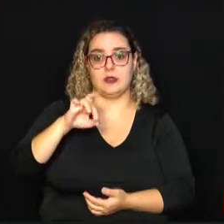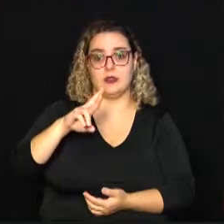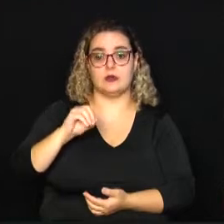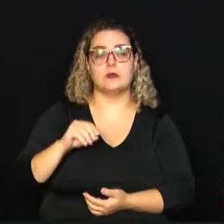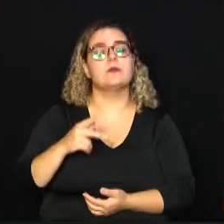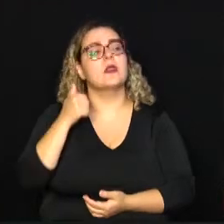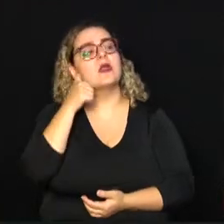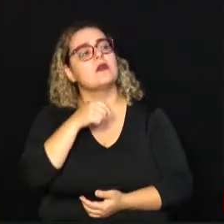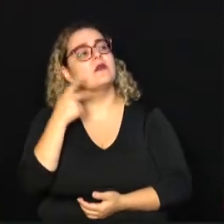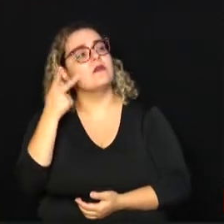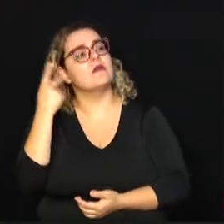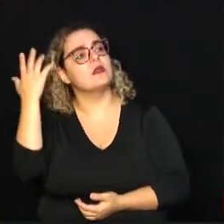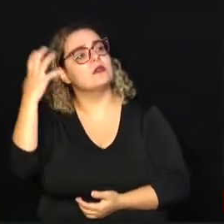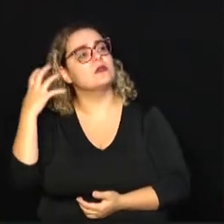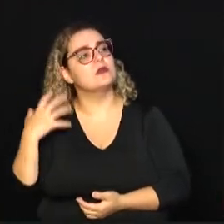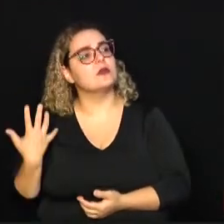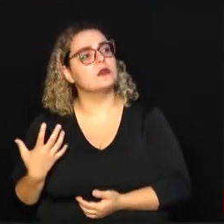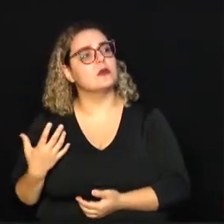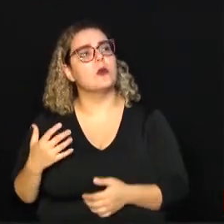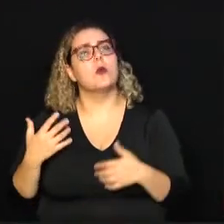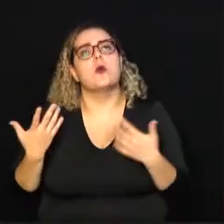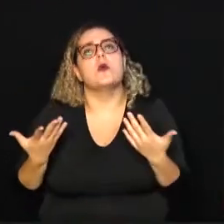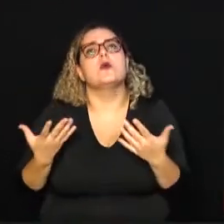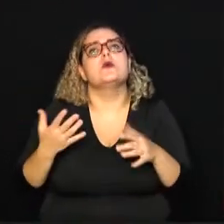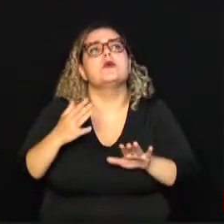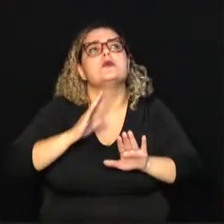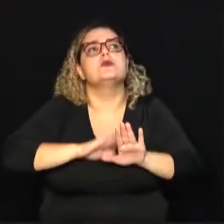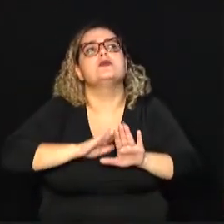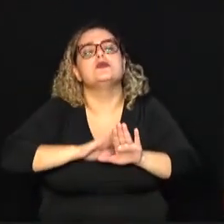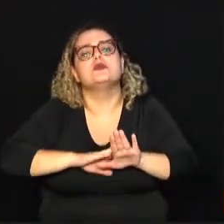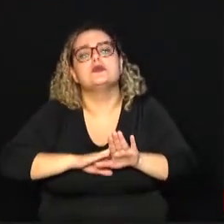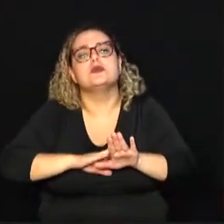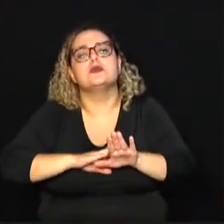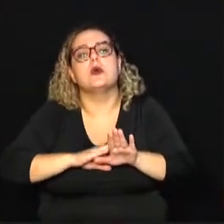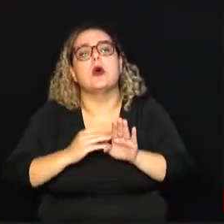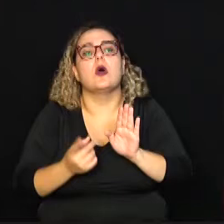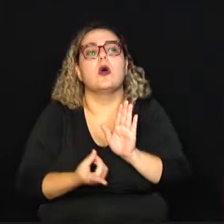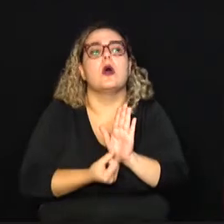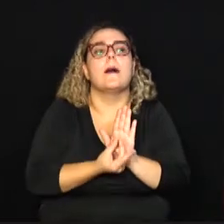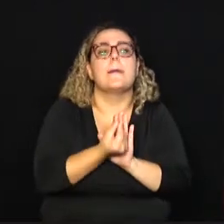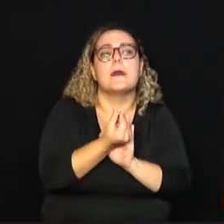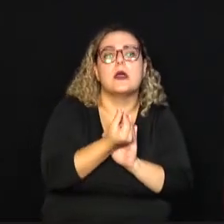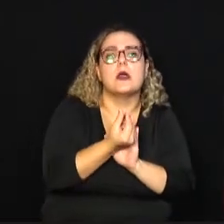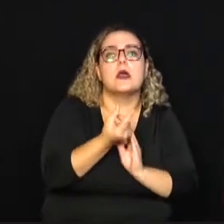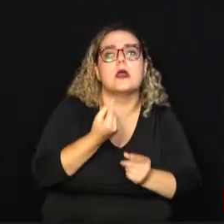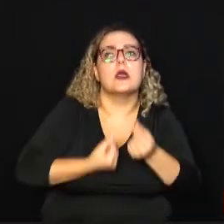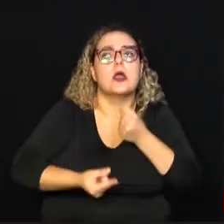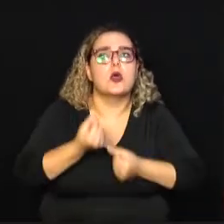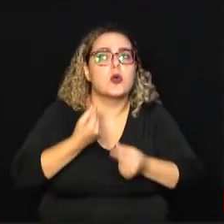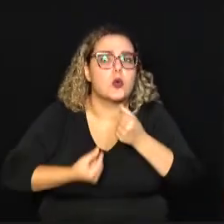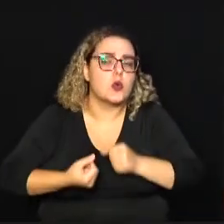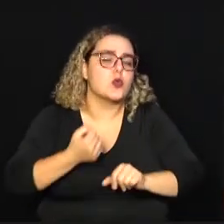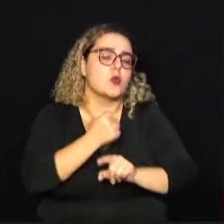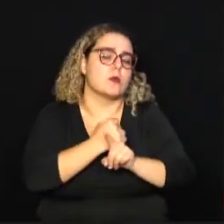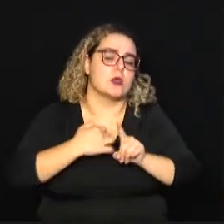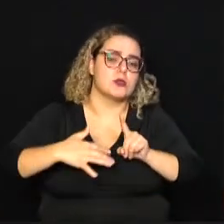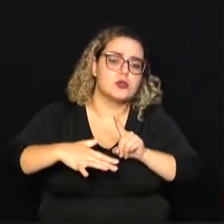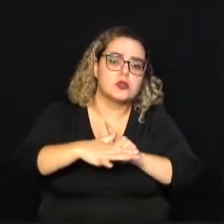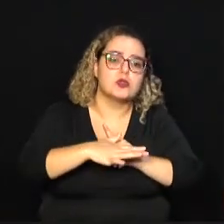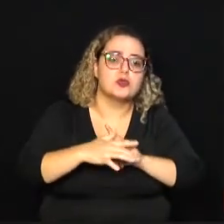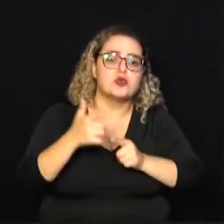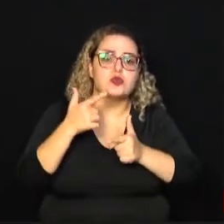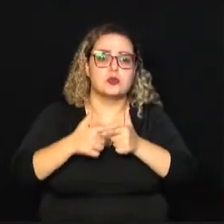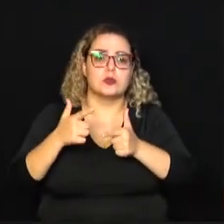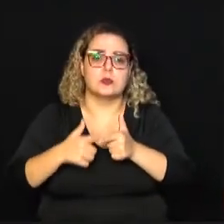as medidas econômicas e sociais que o Legislativo e o Executivo de Campinas estão fazendo diante do problema que vivenciamos